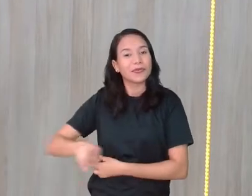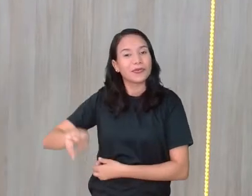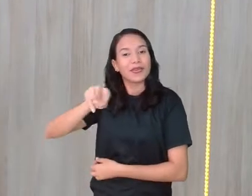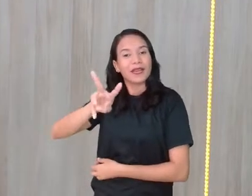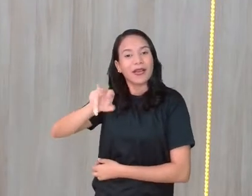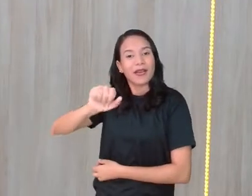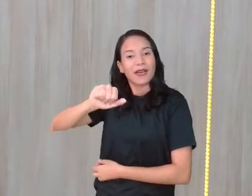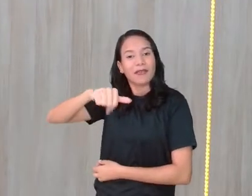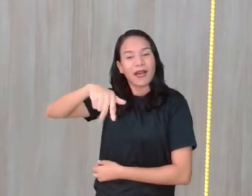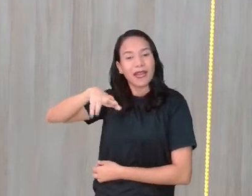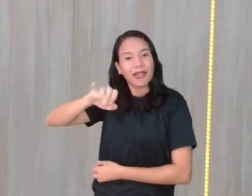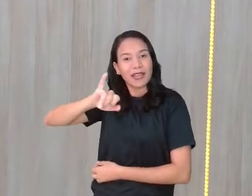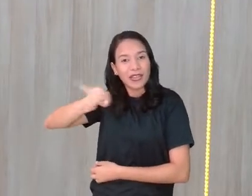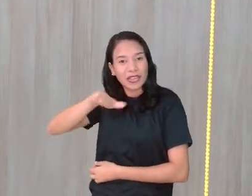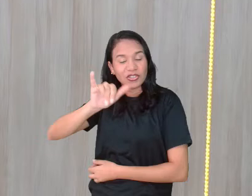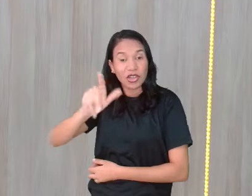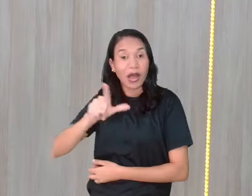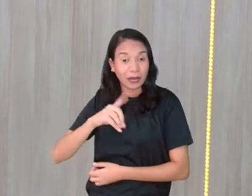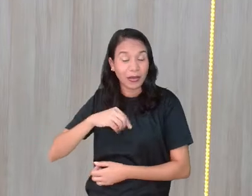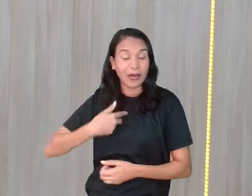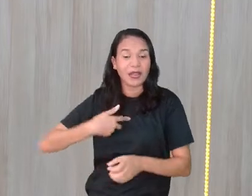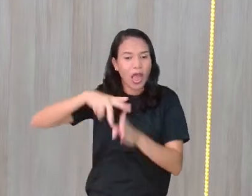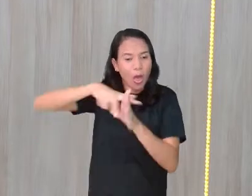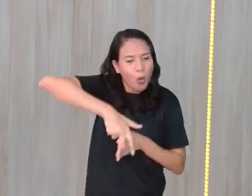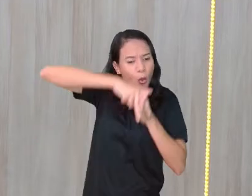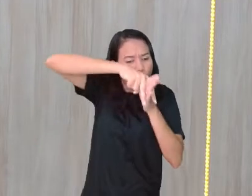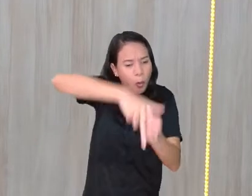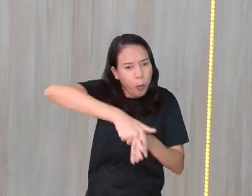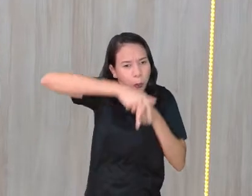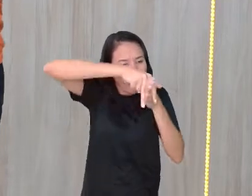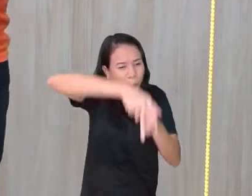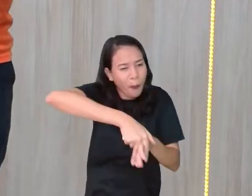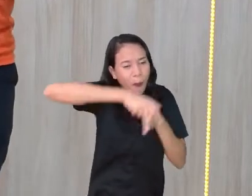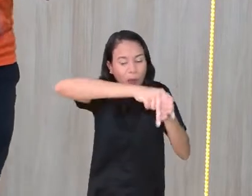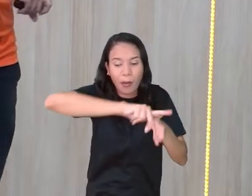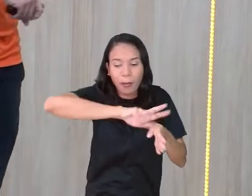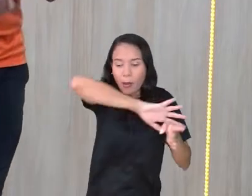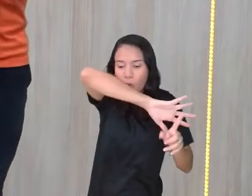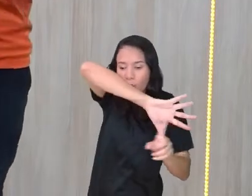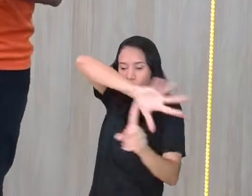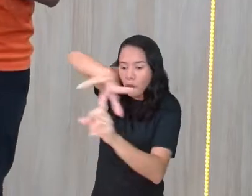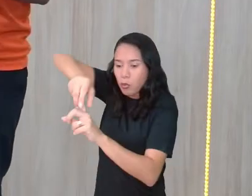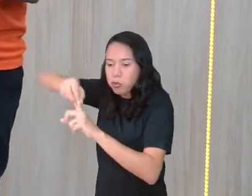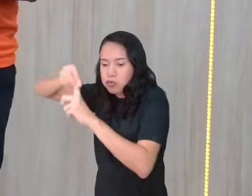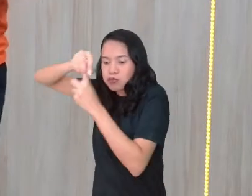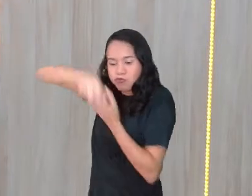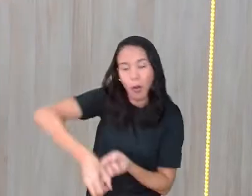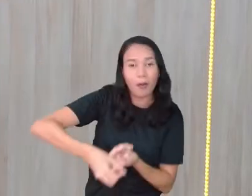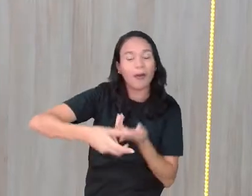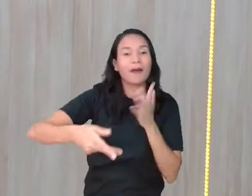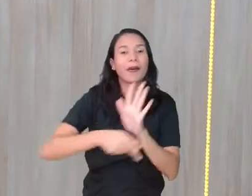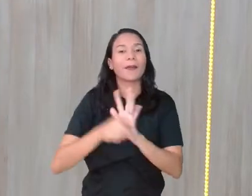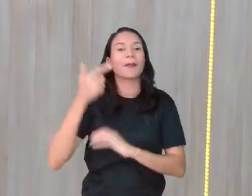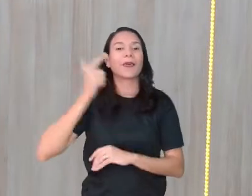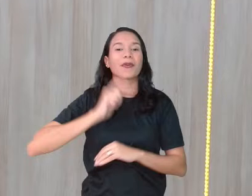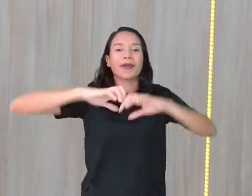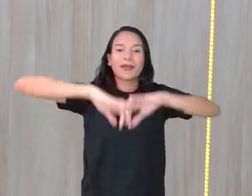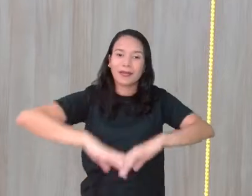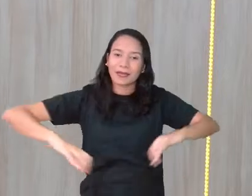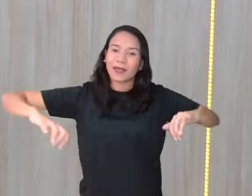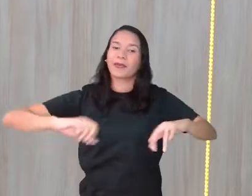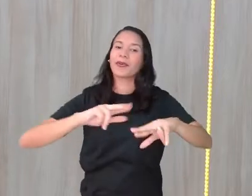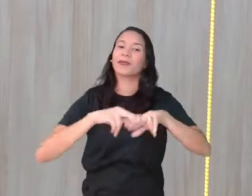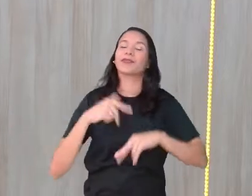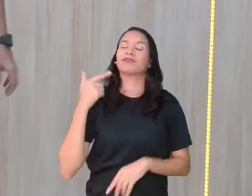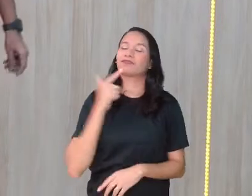né? Pegava o animal, corria no meio da vegetação e, derrubava para poder apartar. Então,